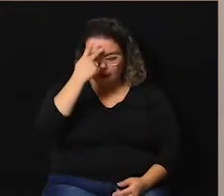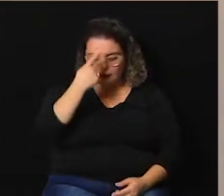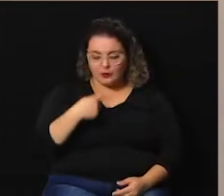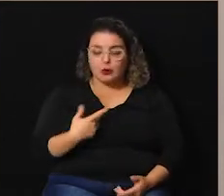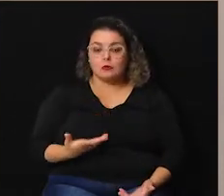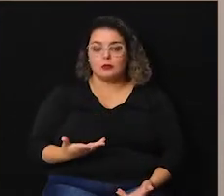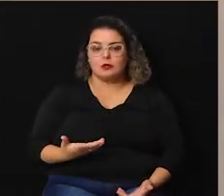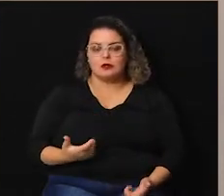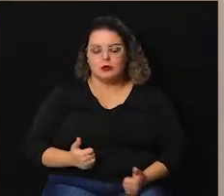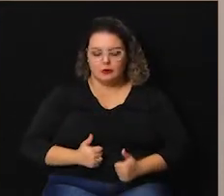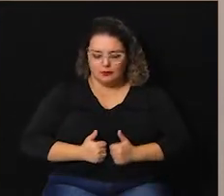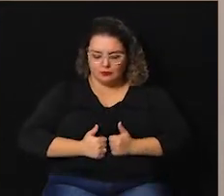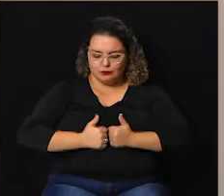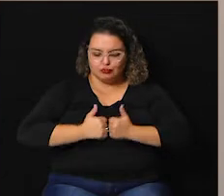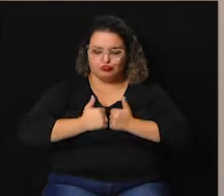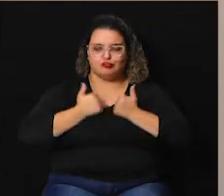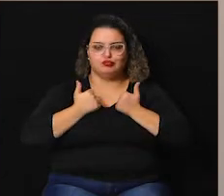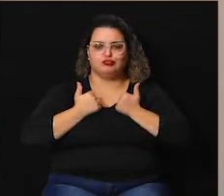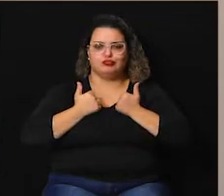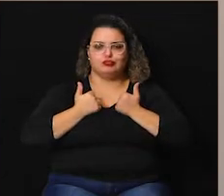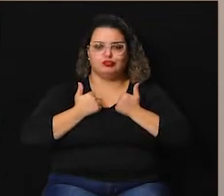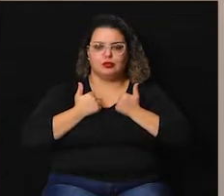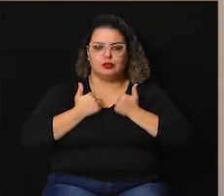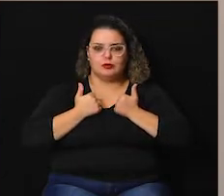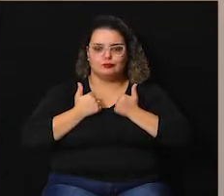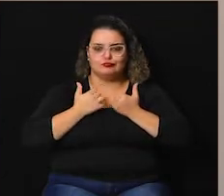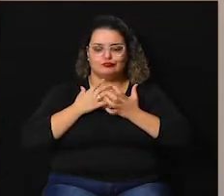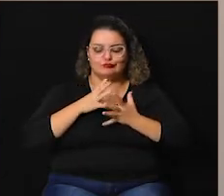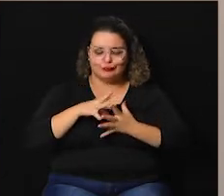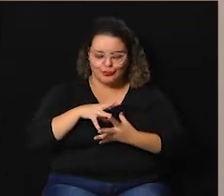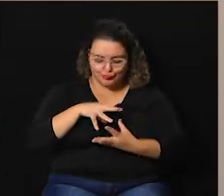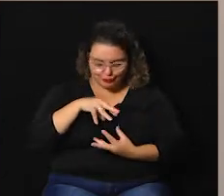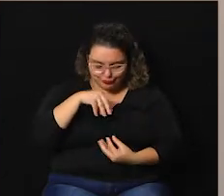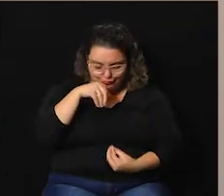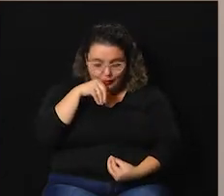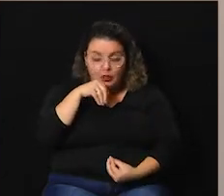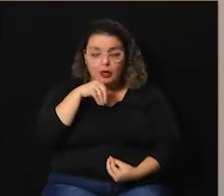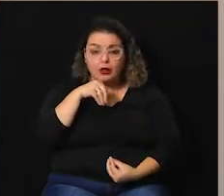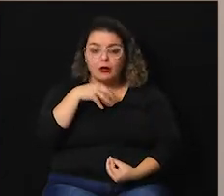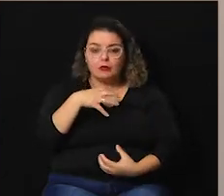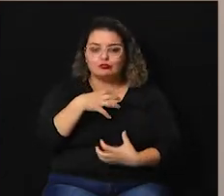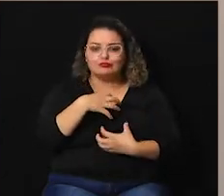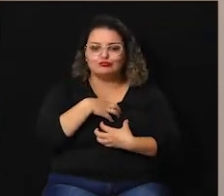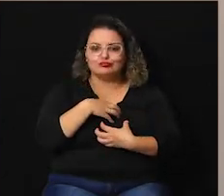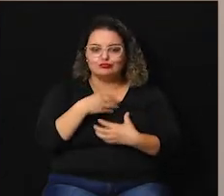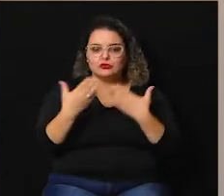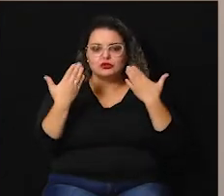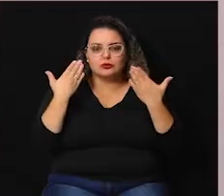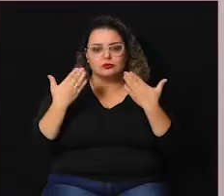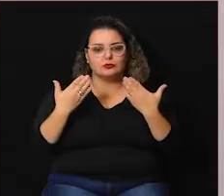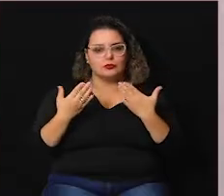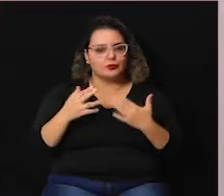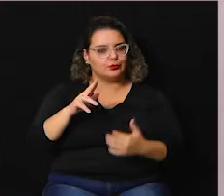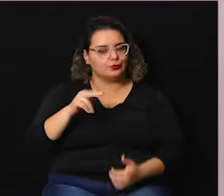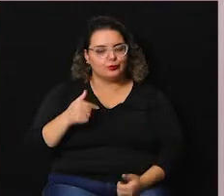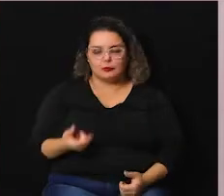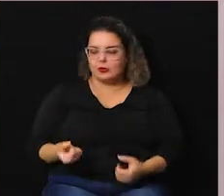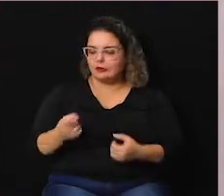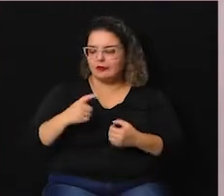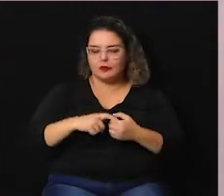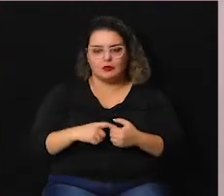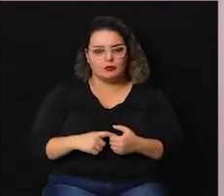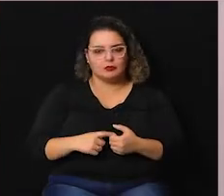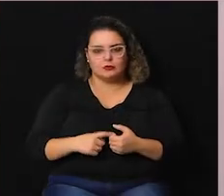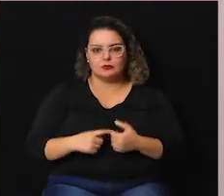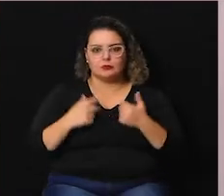principalmente na alma, na psique da criança ou do adulto de forma irreversível. Doutor, e